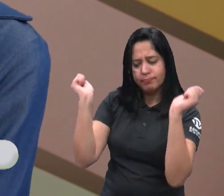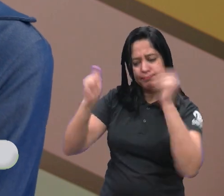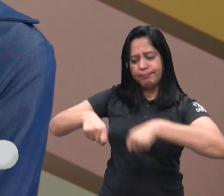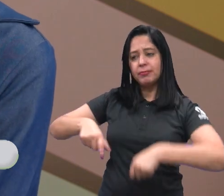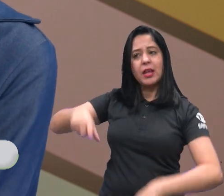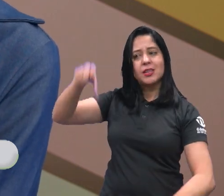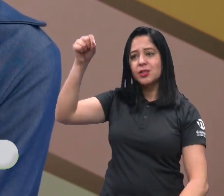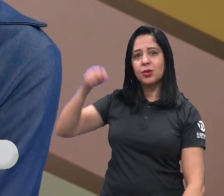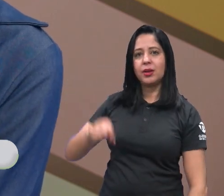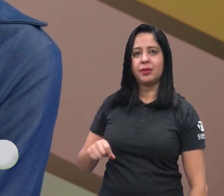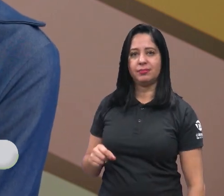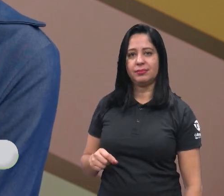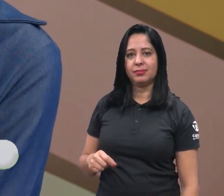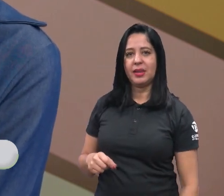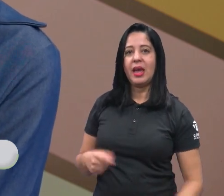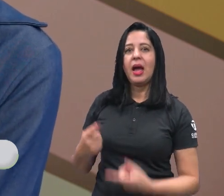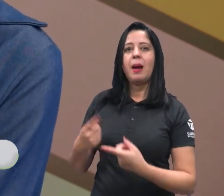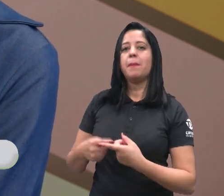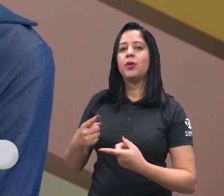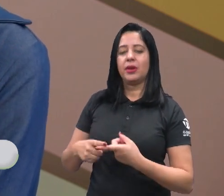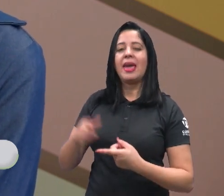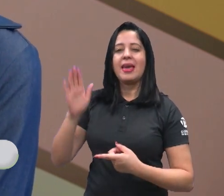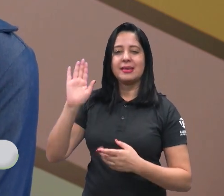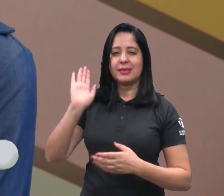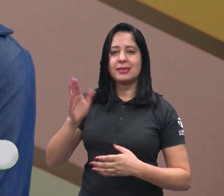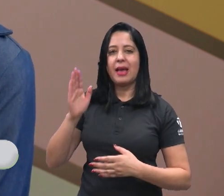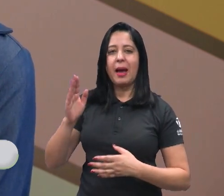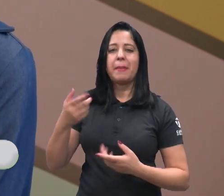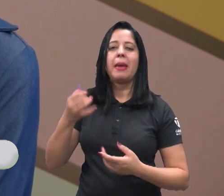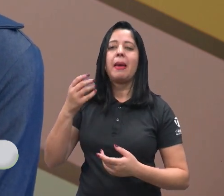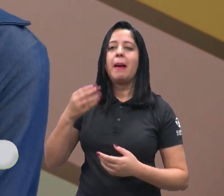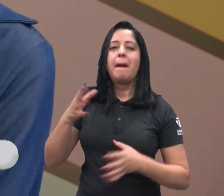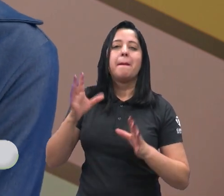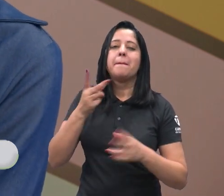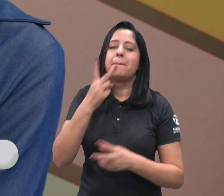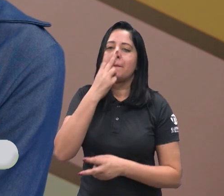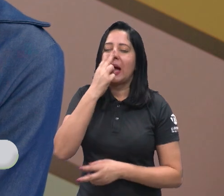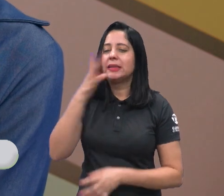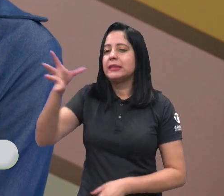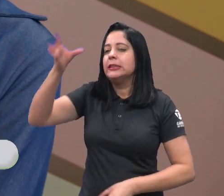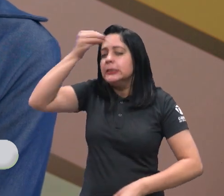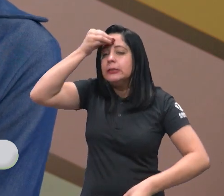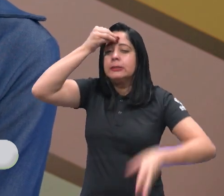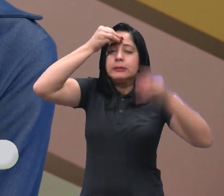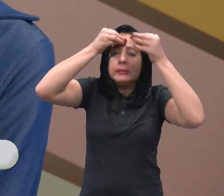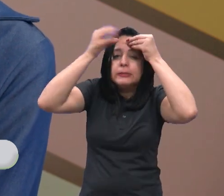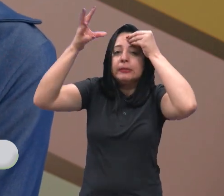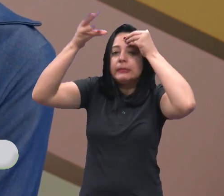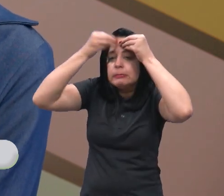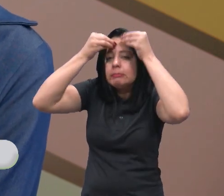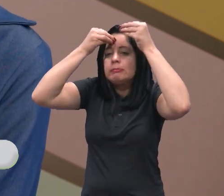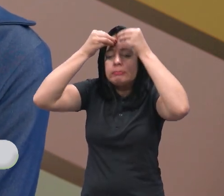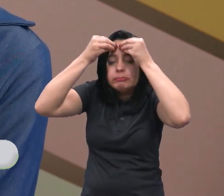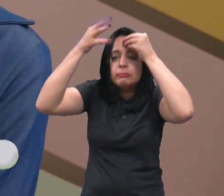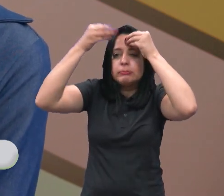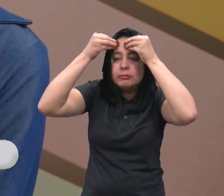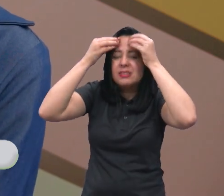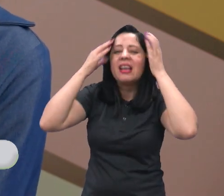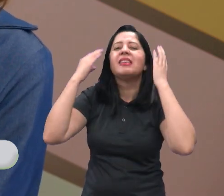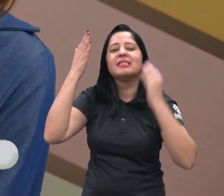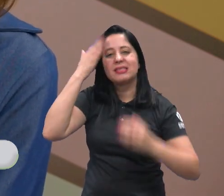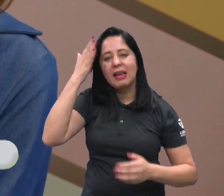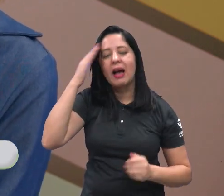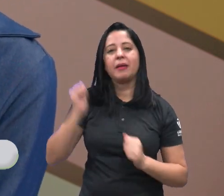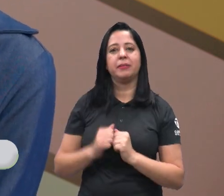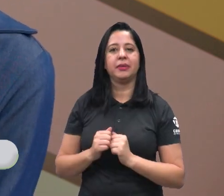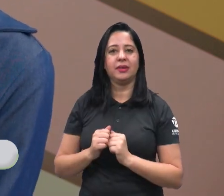tão enraizado no nosso inconsciente coletivo feminino, né, que esse senso comum da sociedade de que a gente